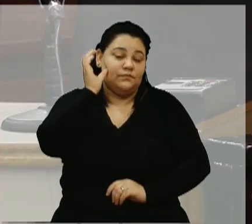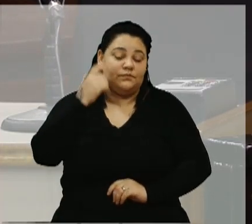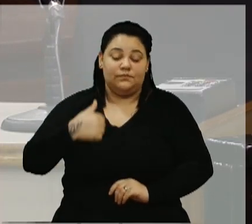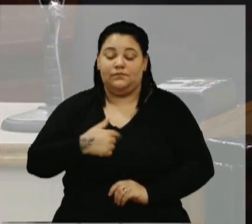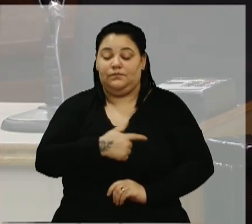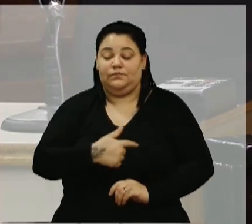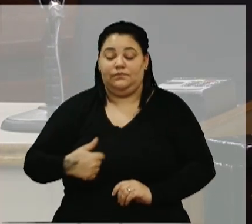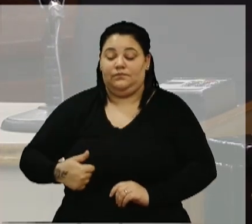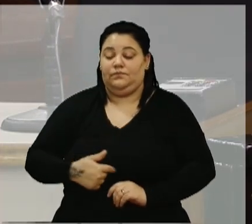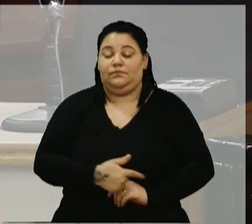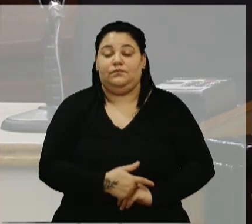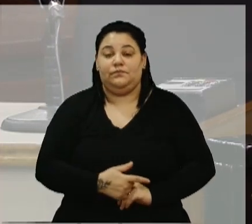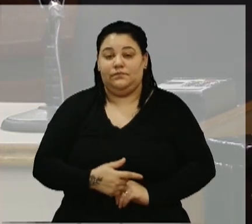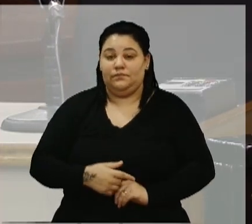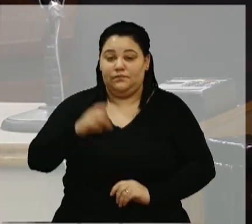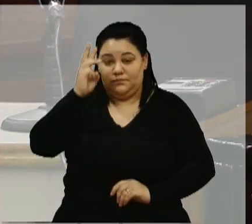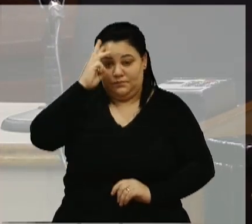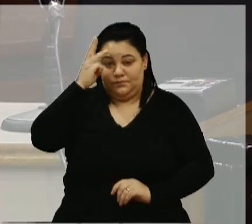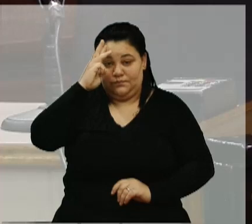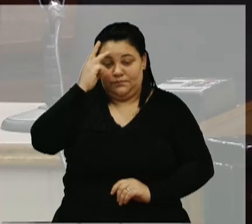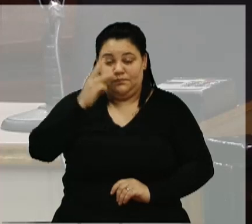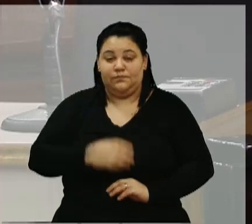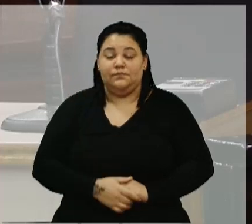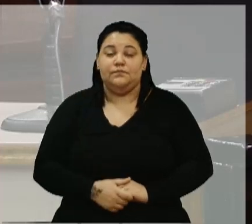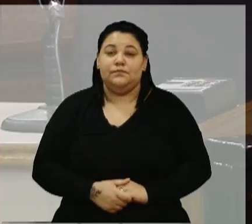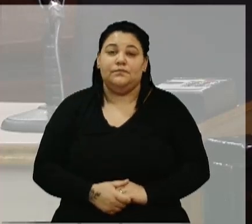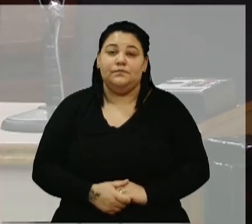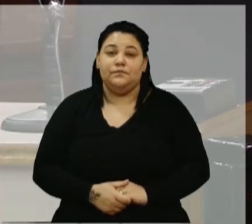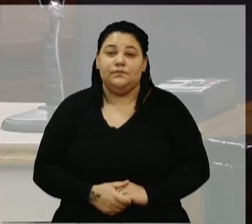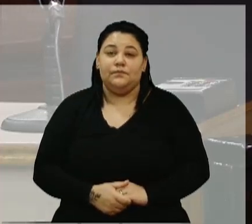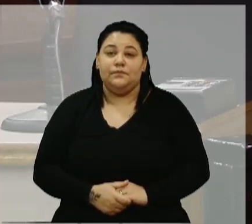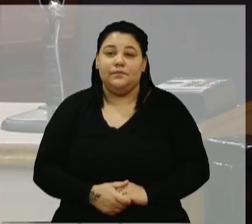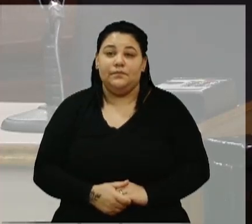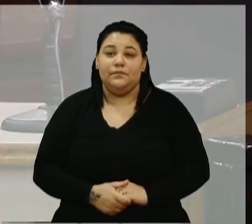Zanquim, Novo, Velocino João Ex, PRD.